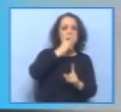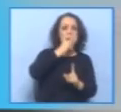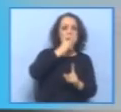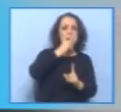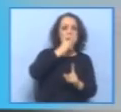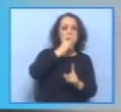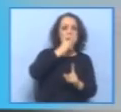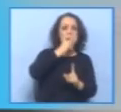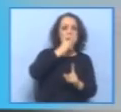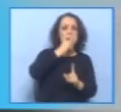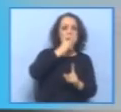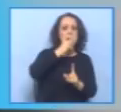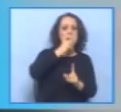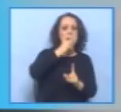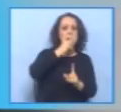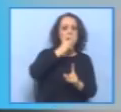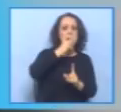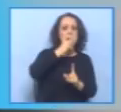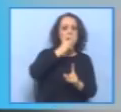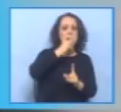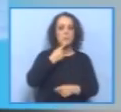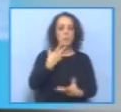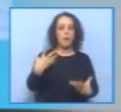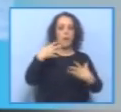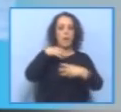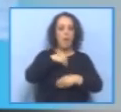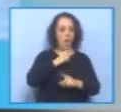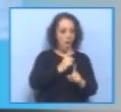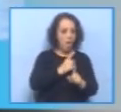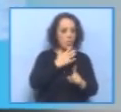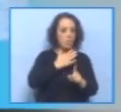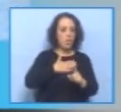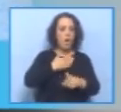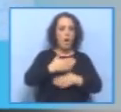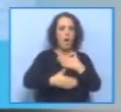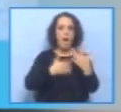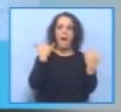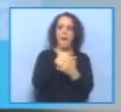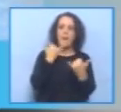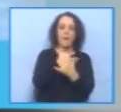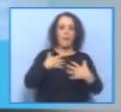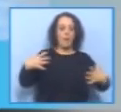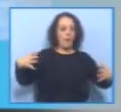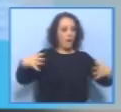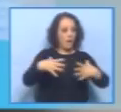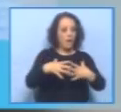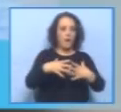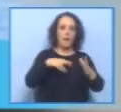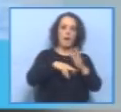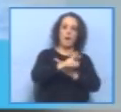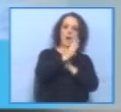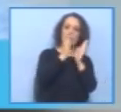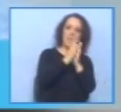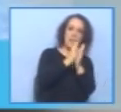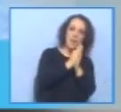de estarem na paróquia, de contatarem com outras famílias. Por exemplo, na paróquia de Monserrate,